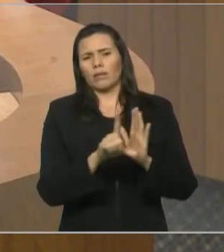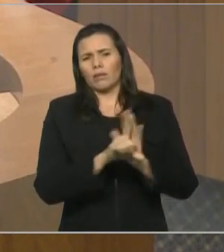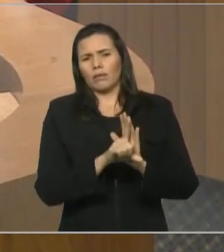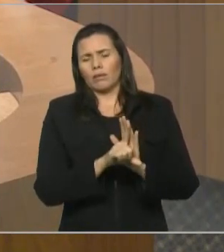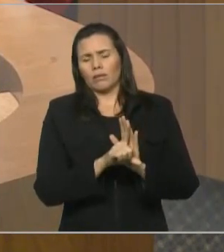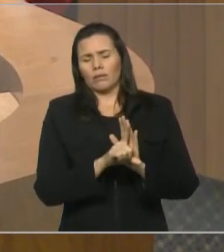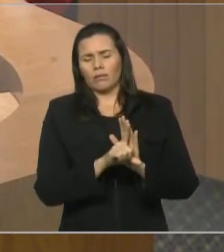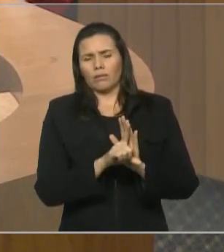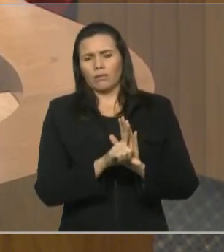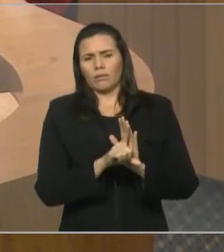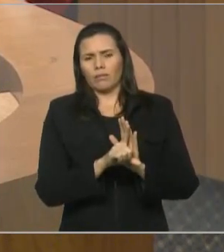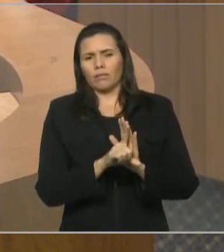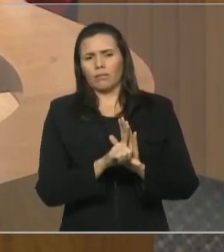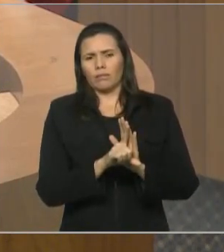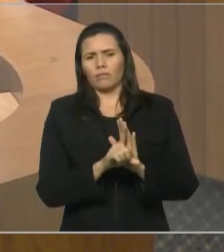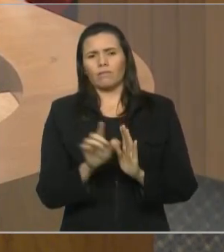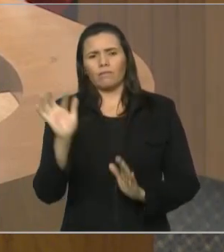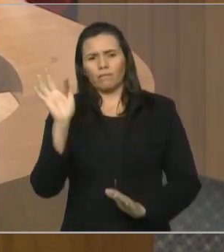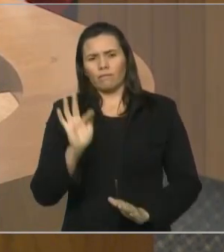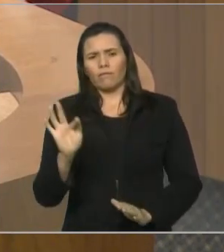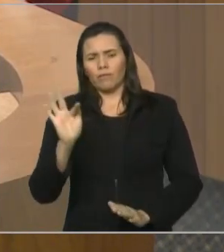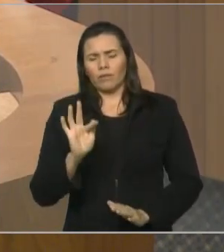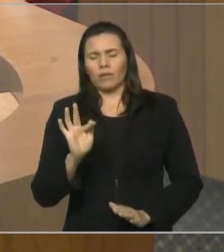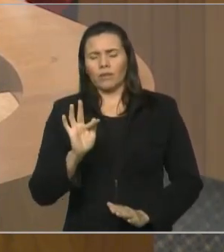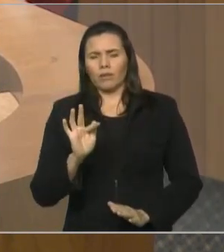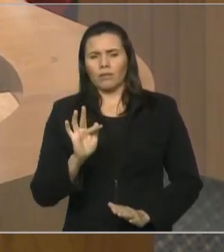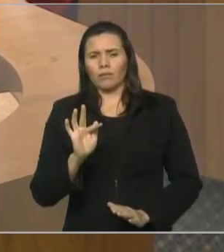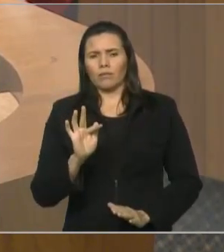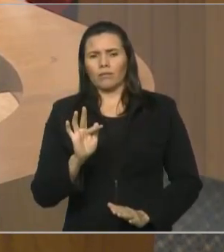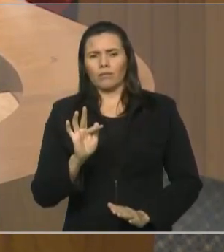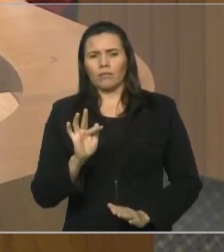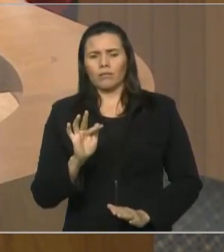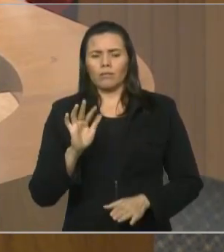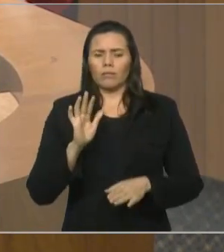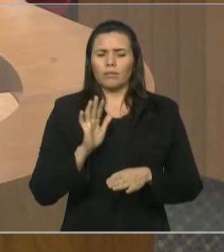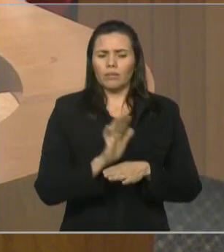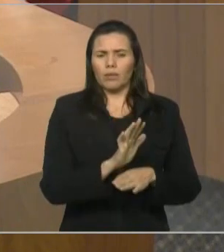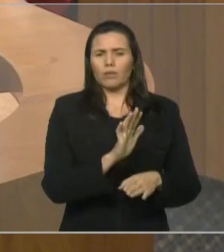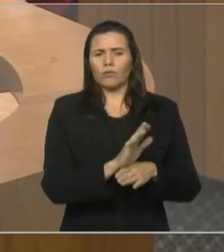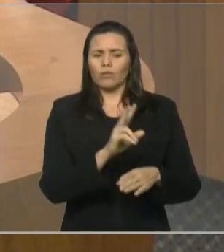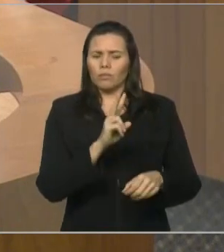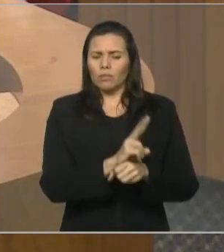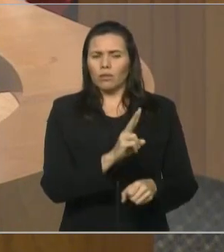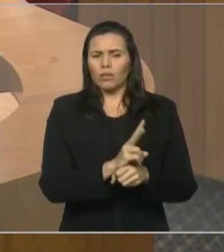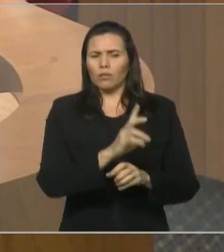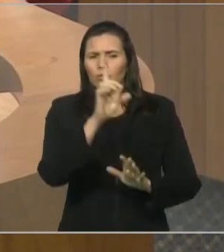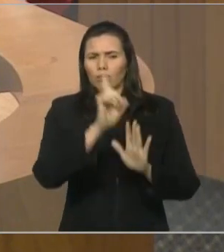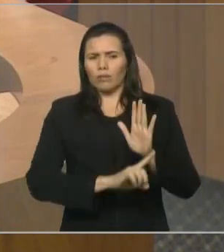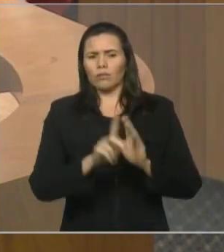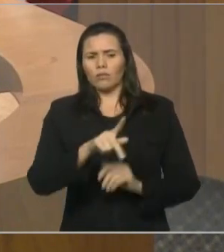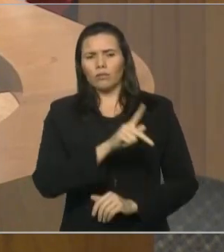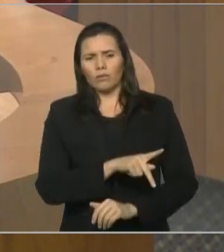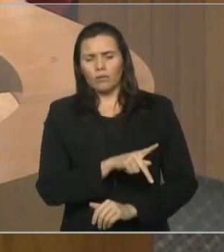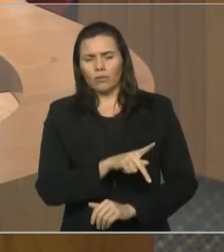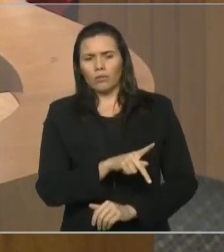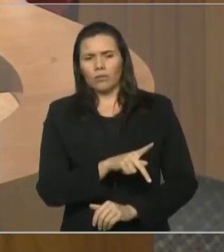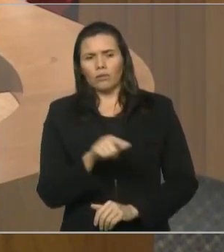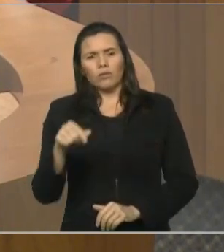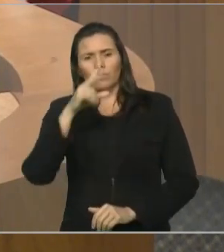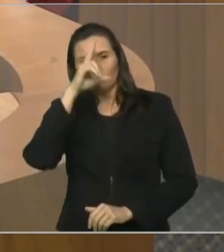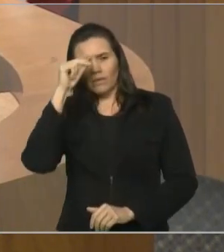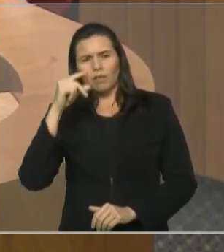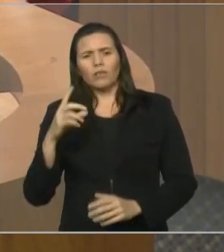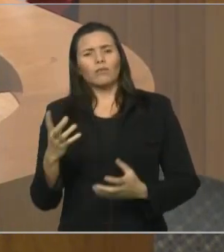lei federal a favor dos professores. E mais, senhores,